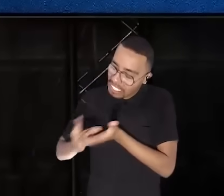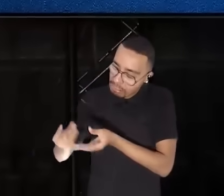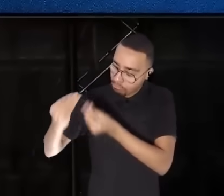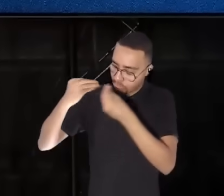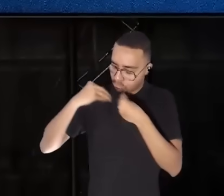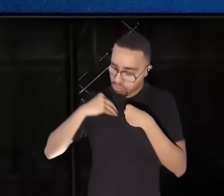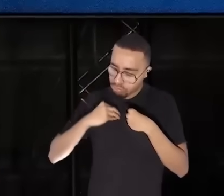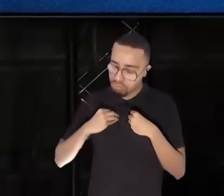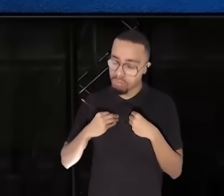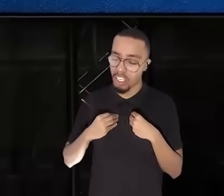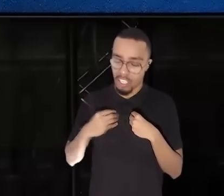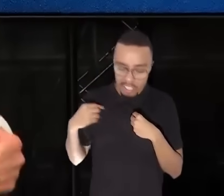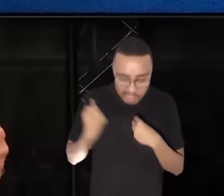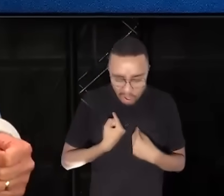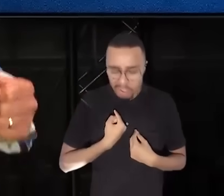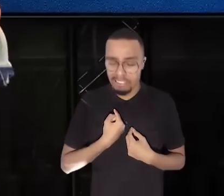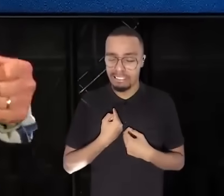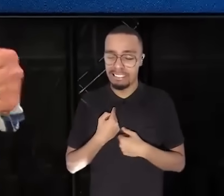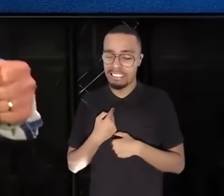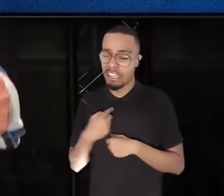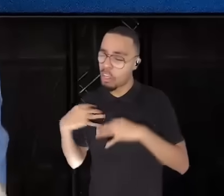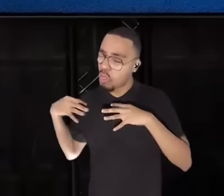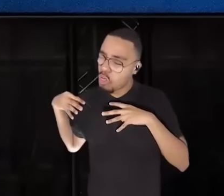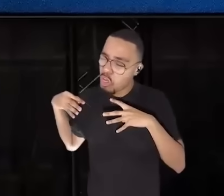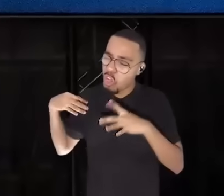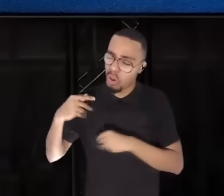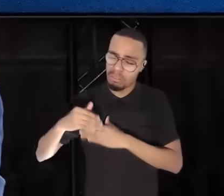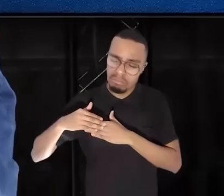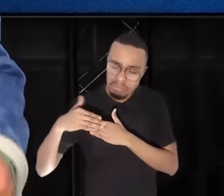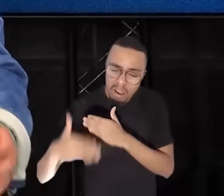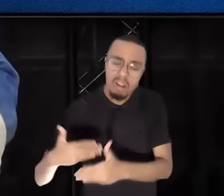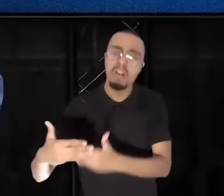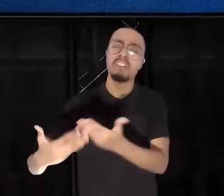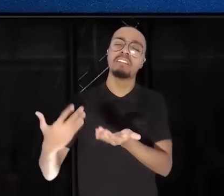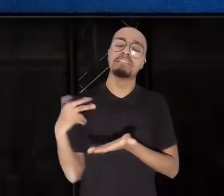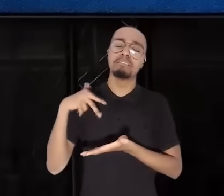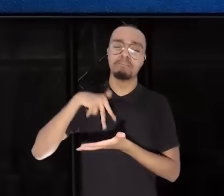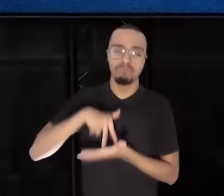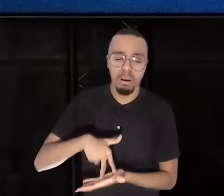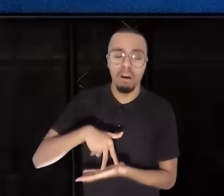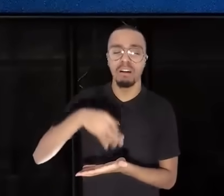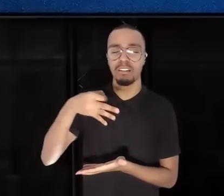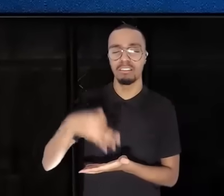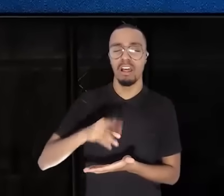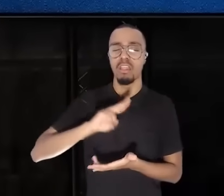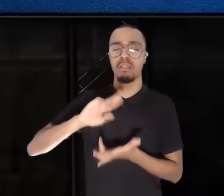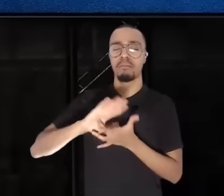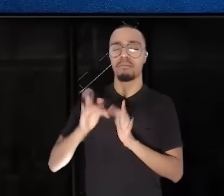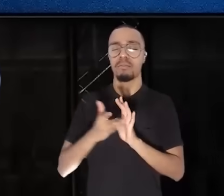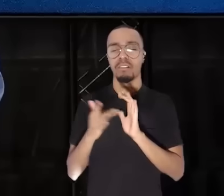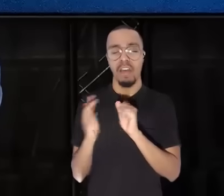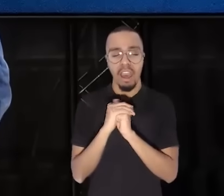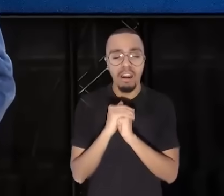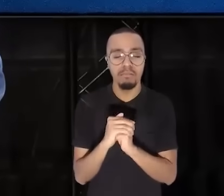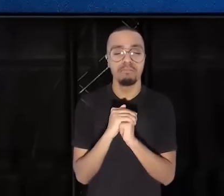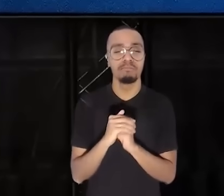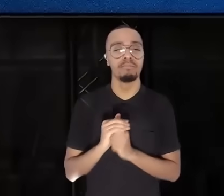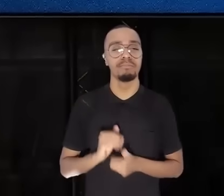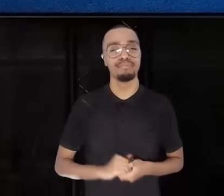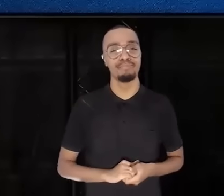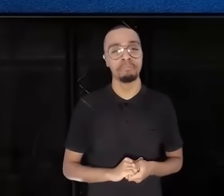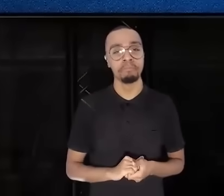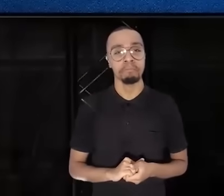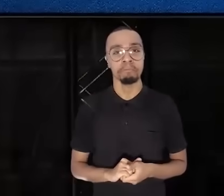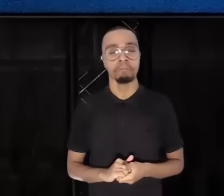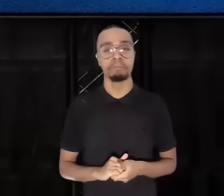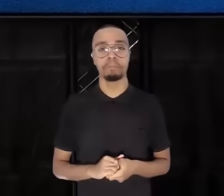que nos colocarão em pé em toda e qualquer batalha. Em nome de Jesus. Amém.